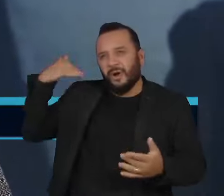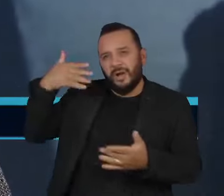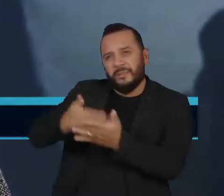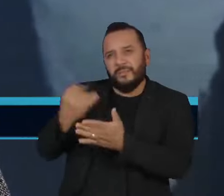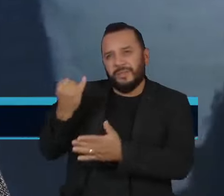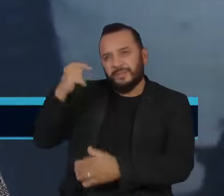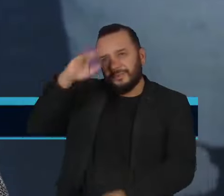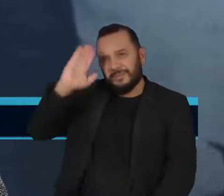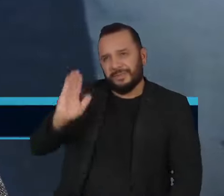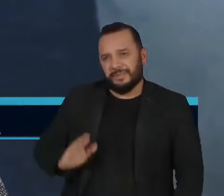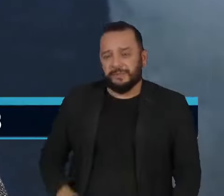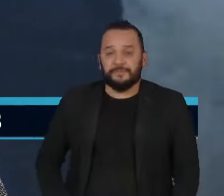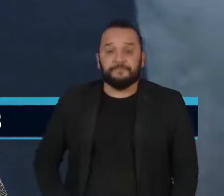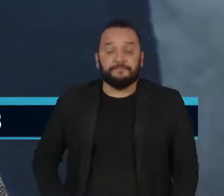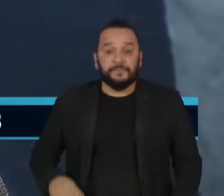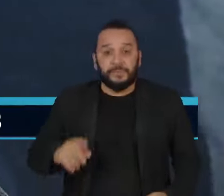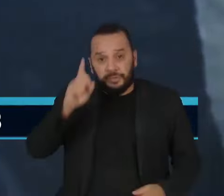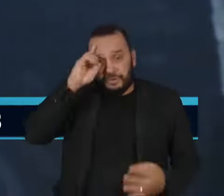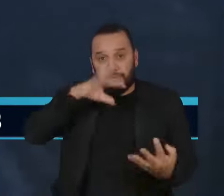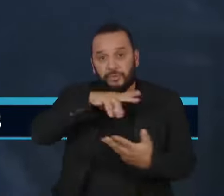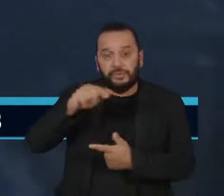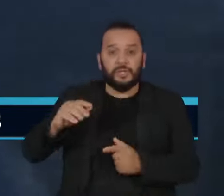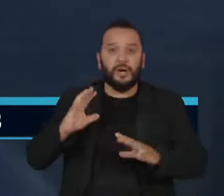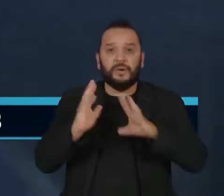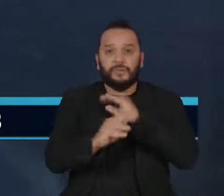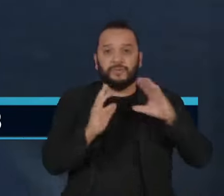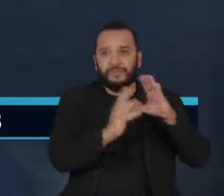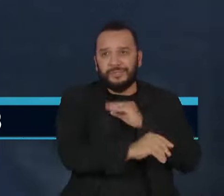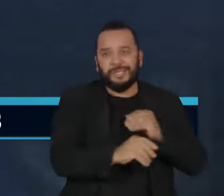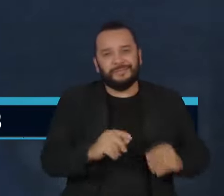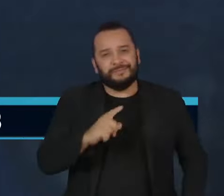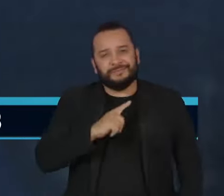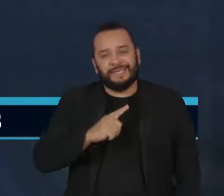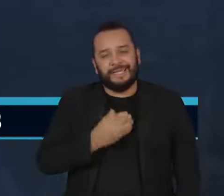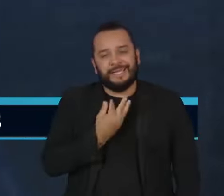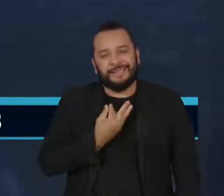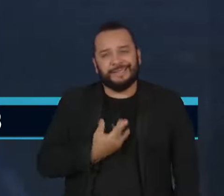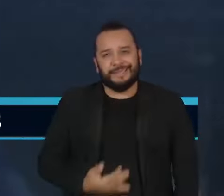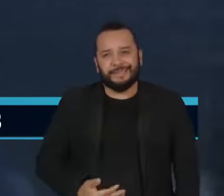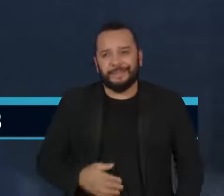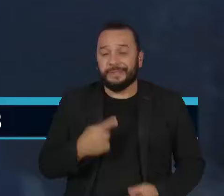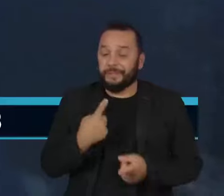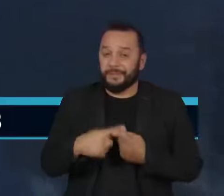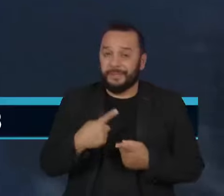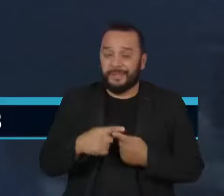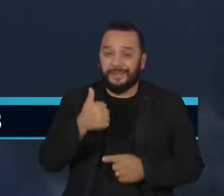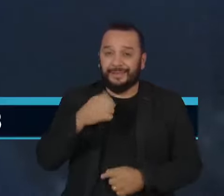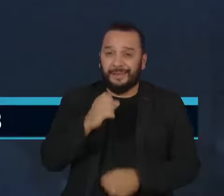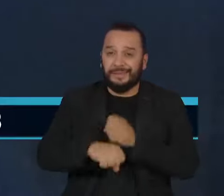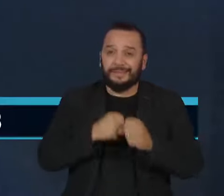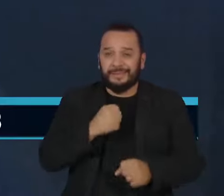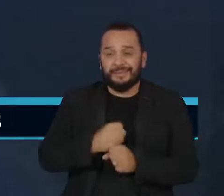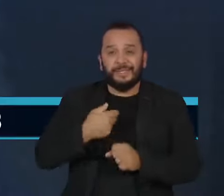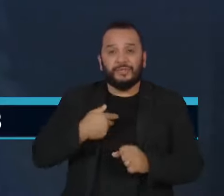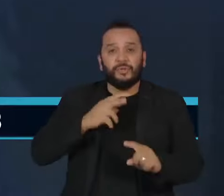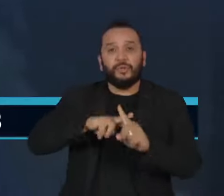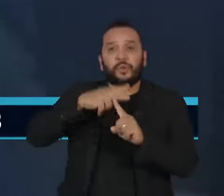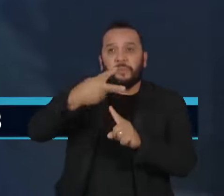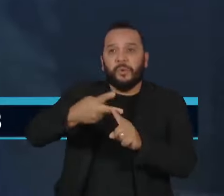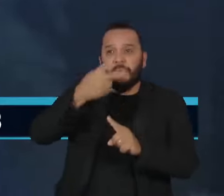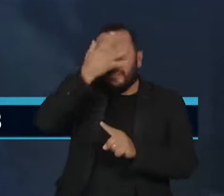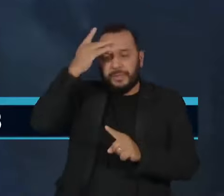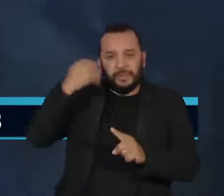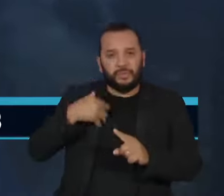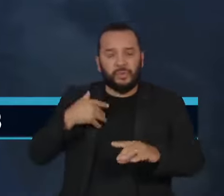E o Dia Mundial do Refugiado foi marcado com números desanimadores. Em uma década, dobrou a quantidade de pessoas que foram obrigadas a deixar